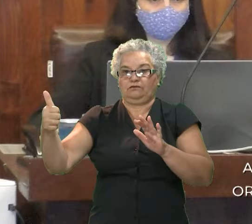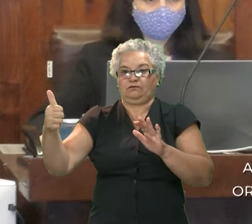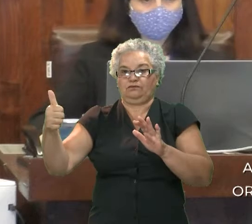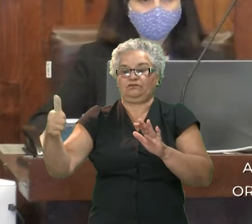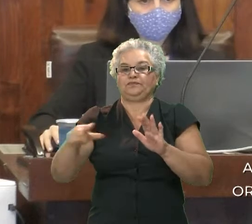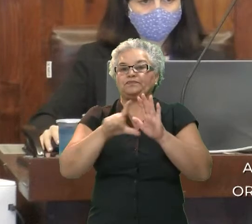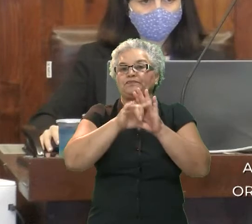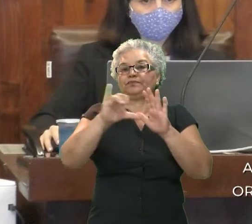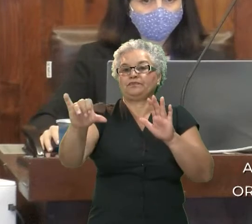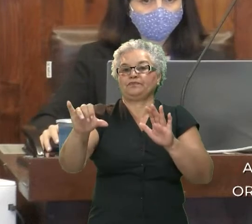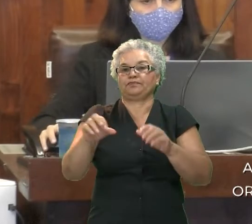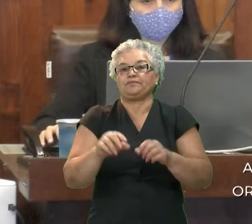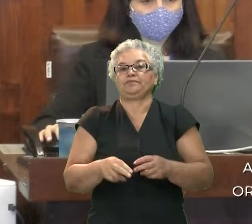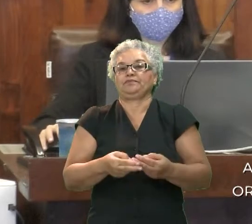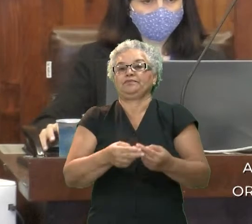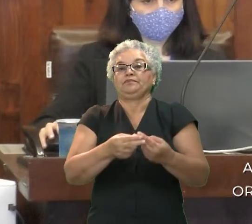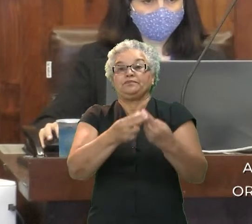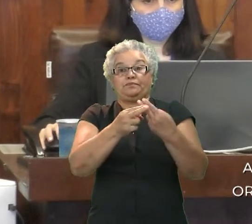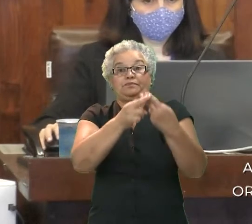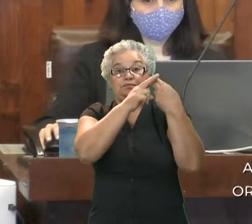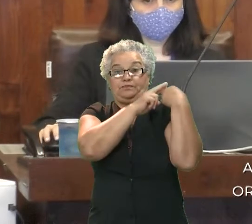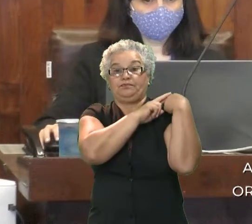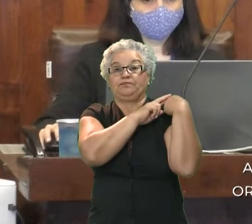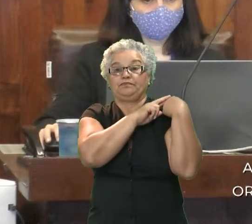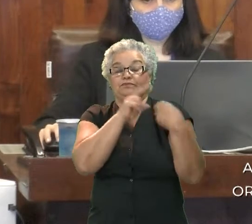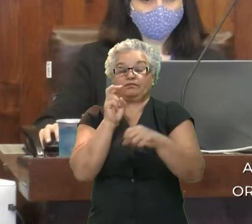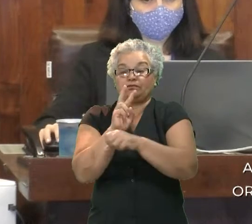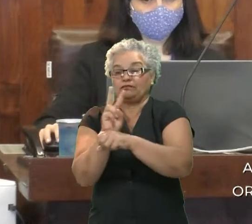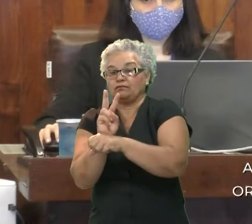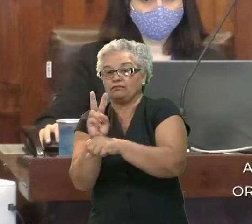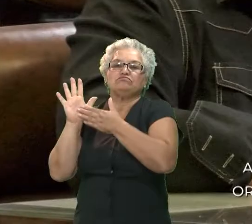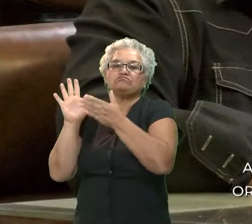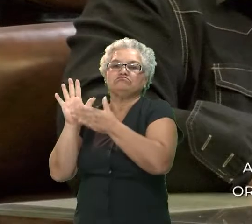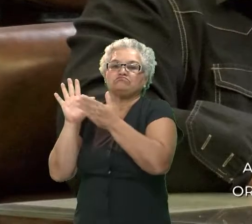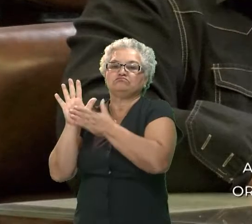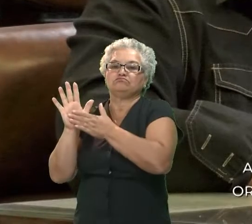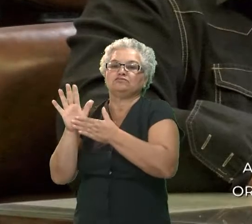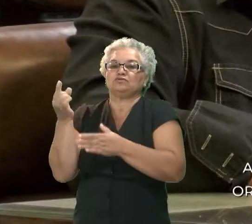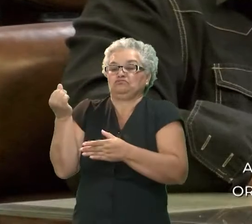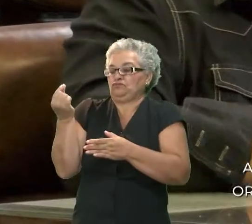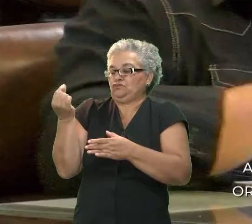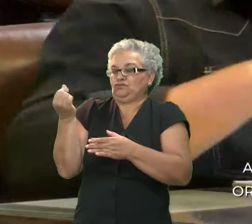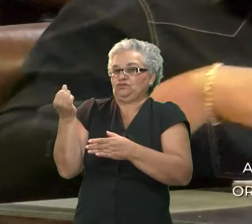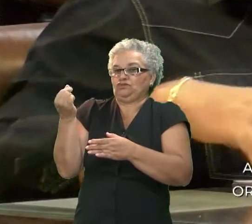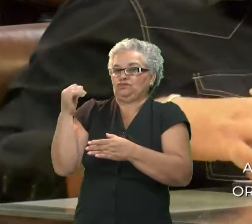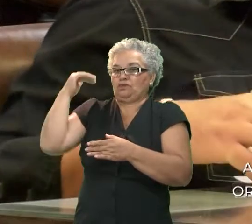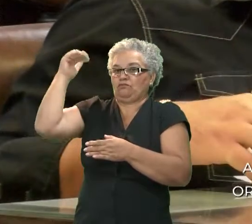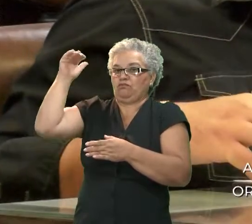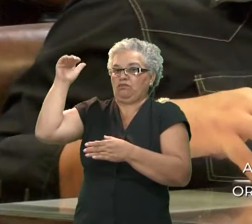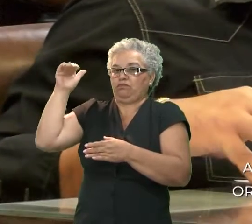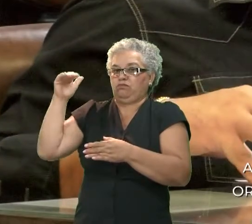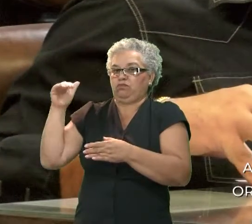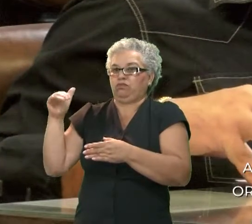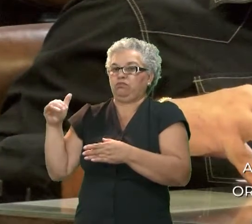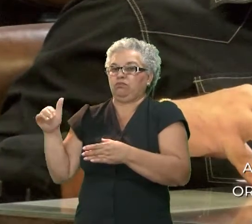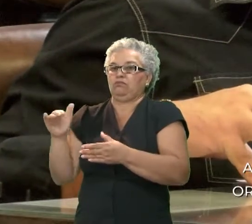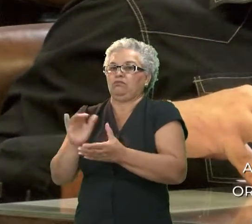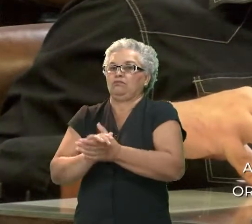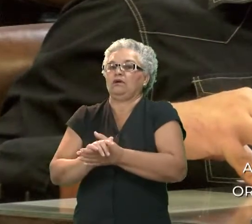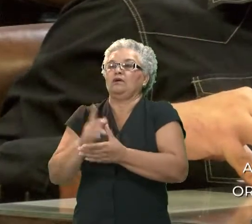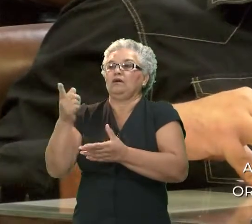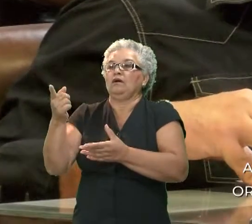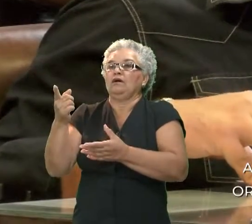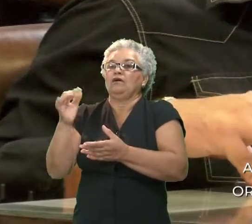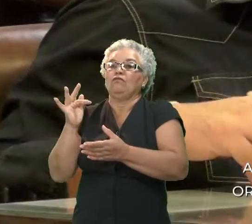e a secretaria municipal de planejamento econômico realizou audiência pública na Câmara referente ao orçamento de 2021